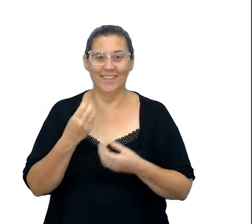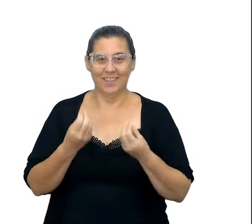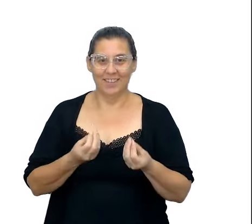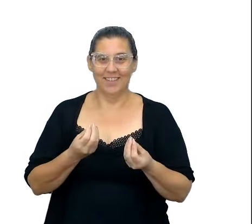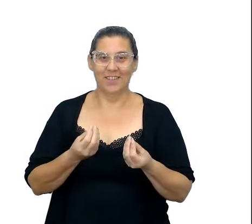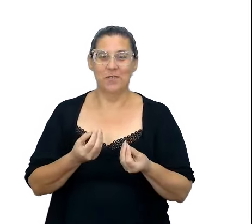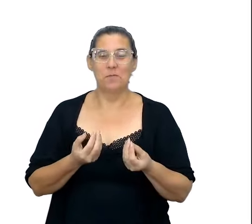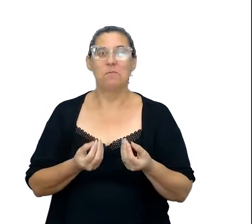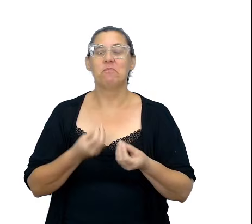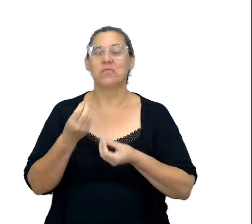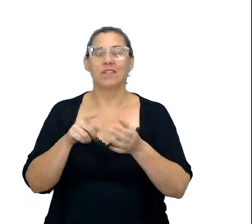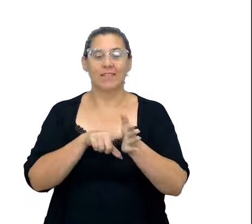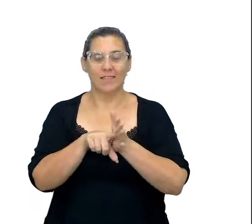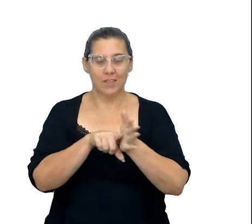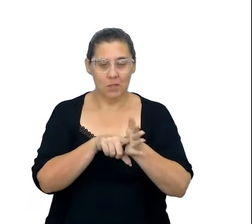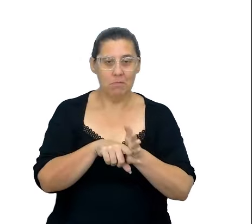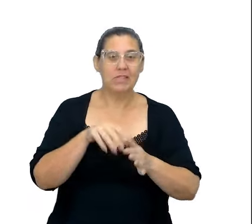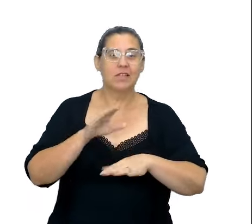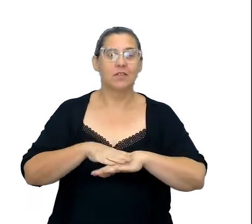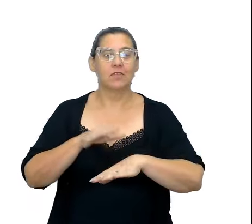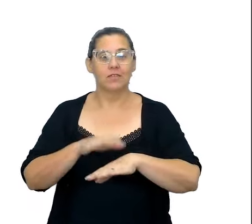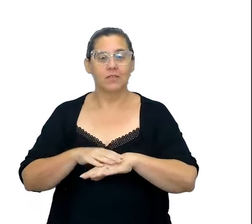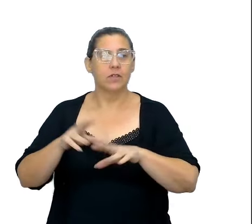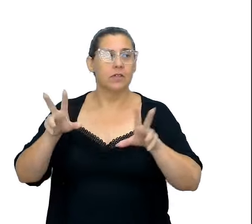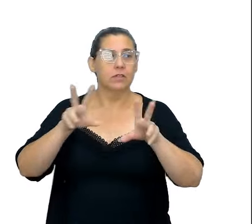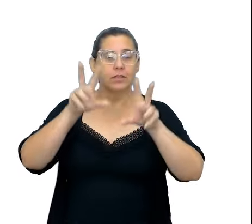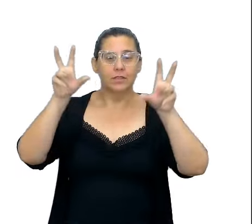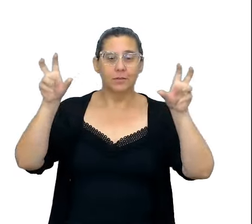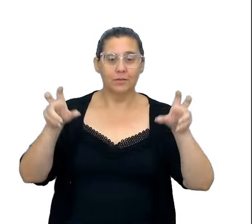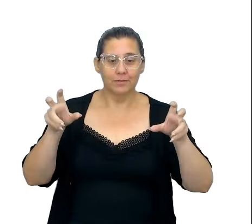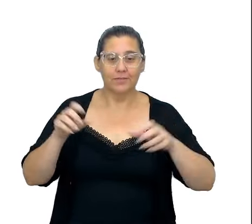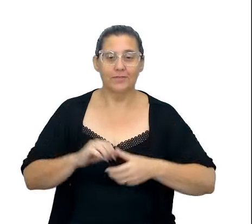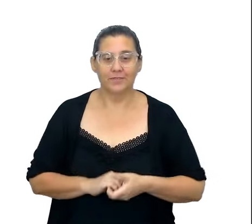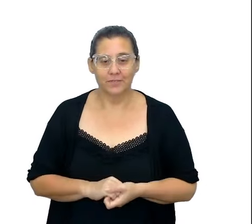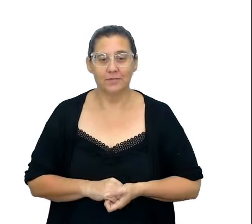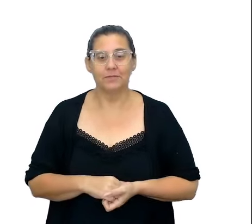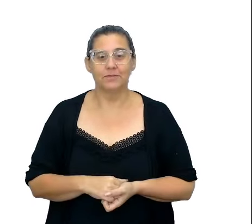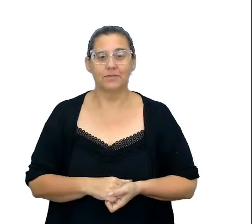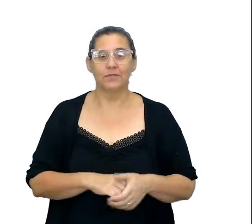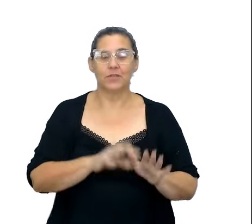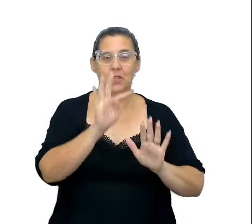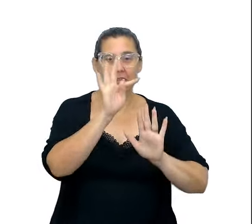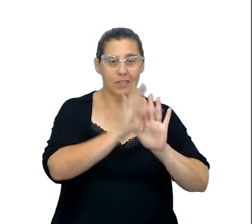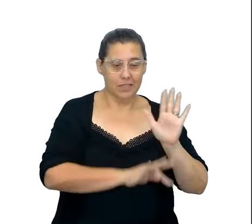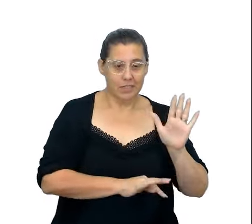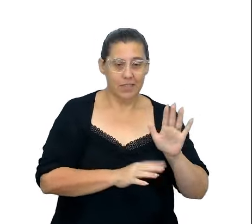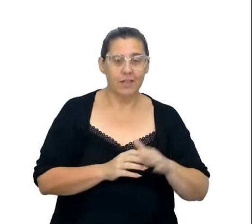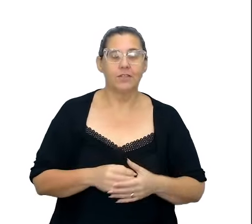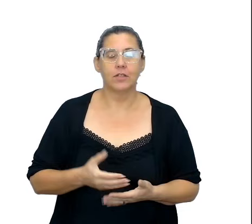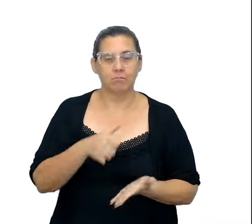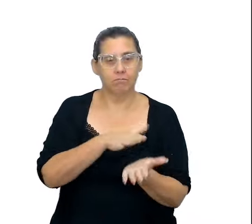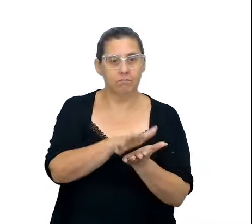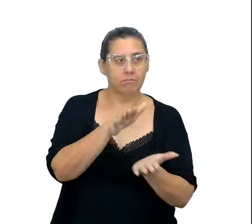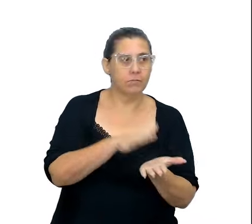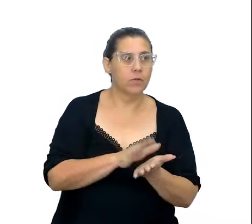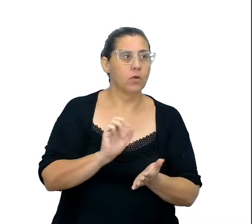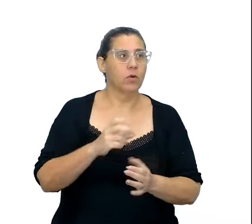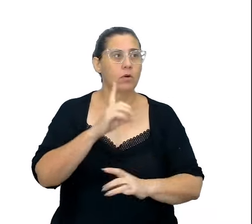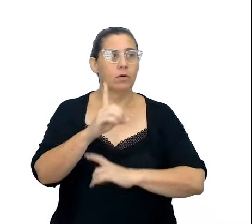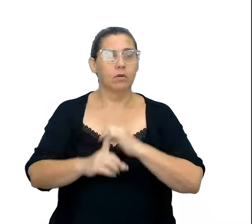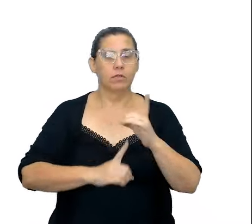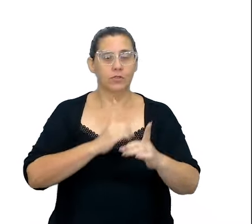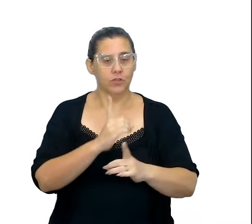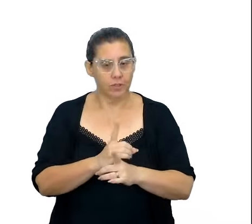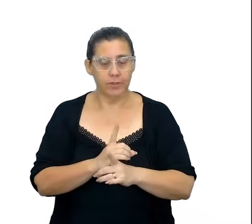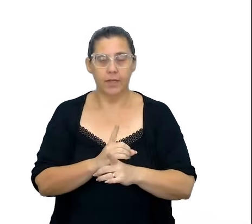orientar quantas pesquisas a serem realizadas sobre a temática escolhida, sugerindo referências bibliográficas, impressas ou digitais, dependendo